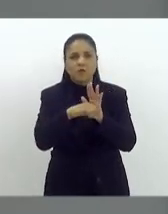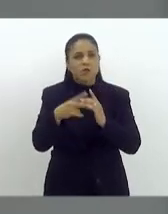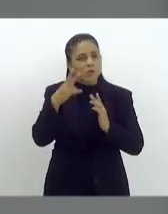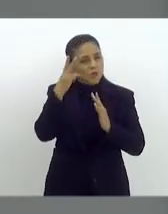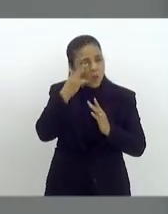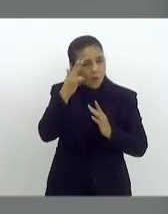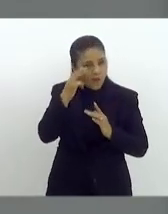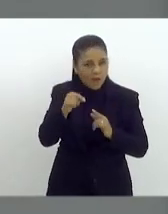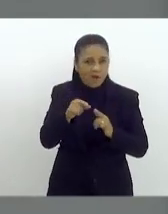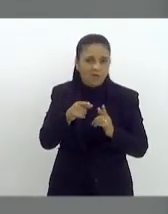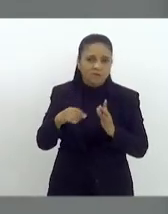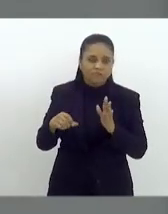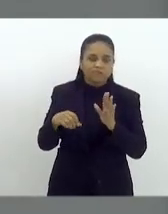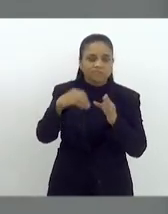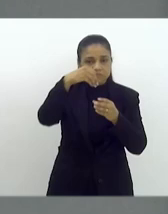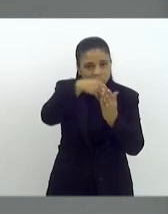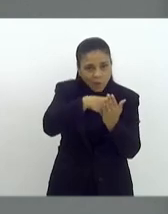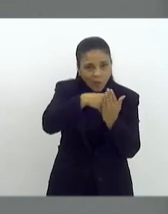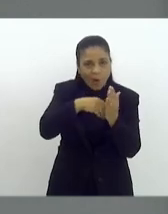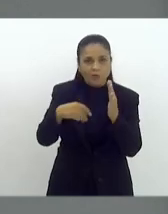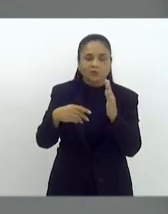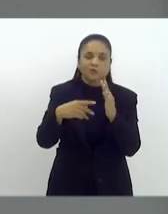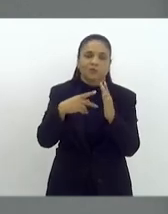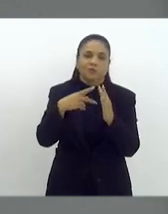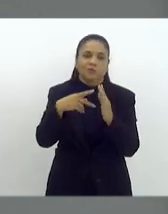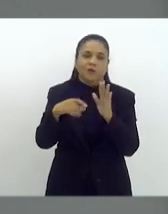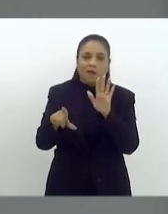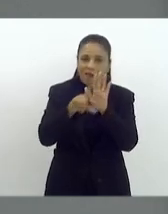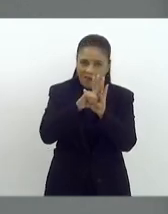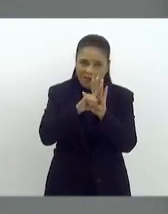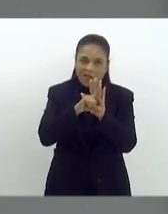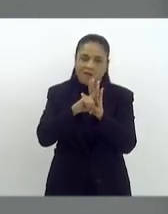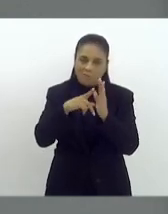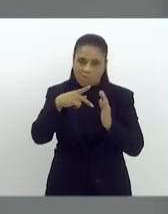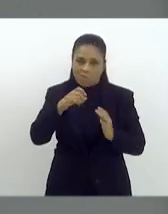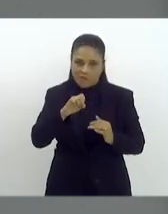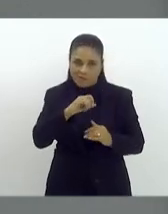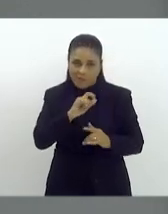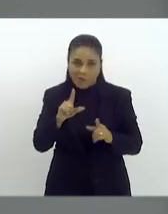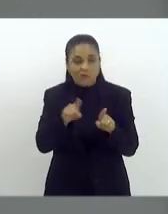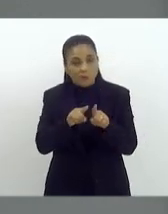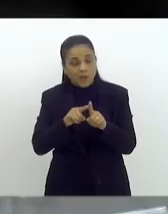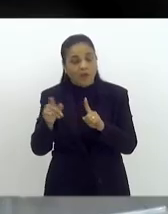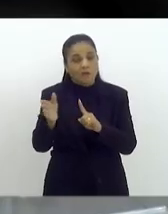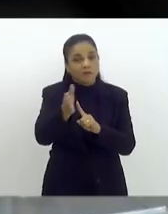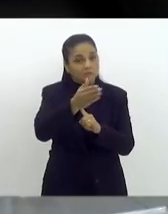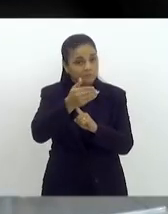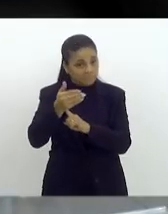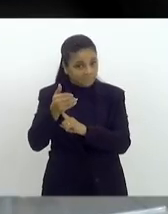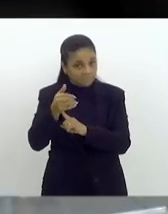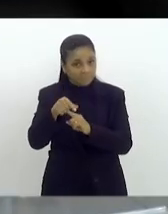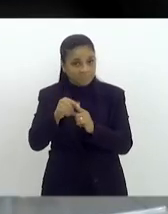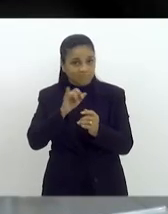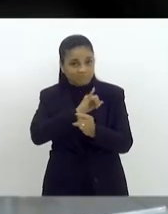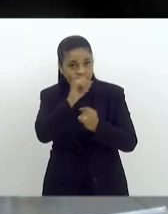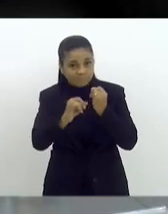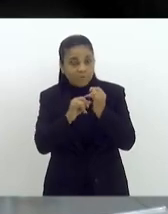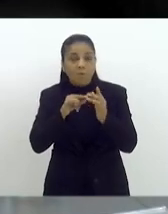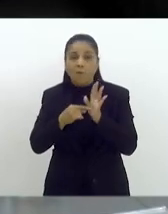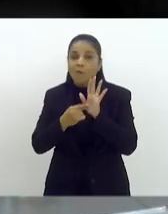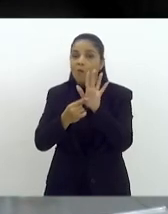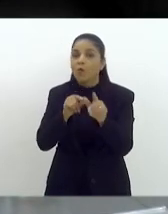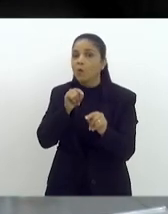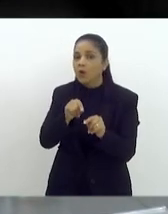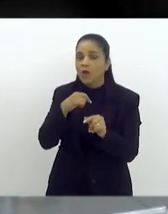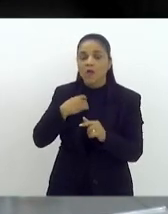sempre estiveram previstos no código penal com tudo é o advento tecnológico ele ele demanda que a gente passe